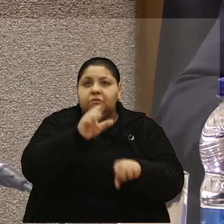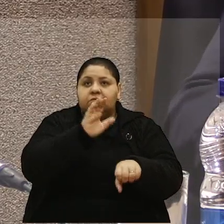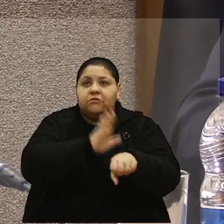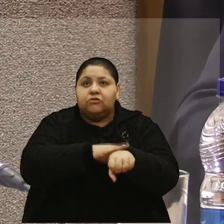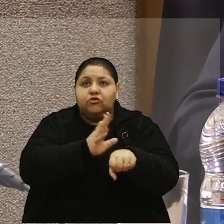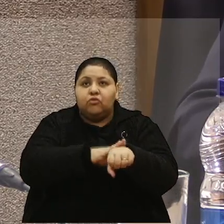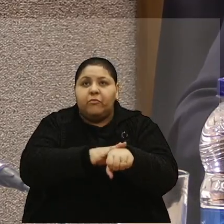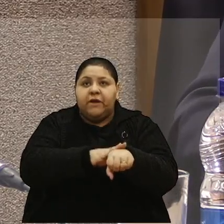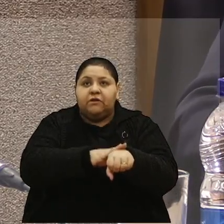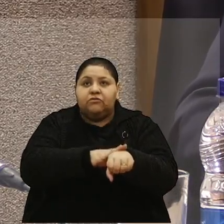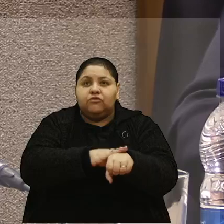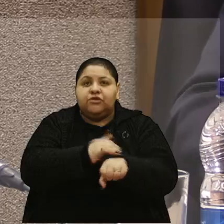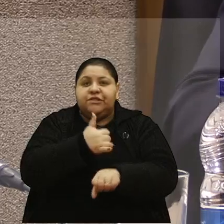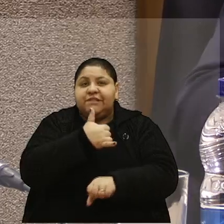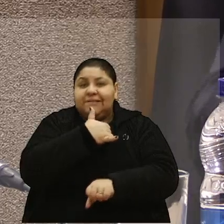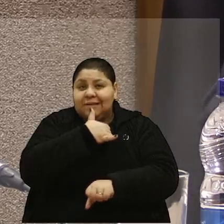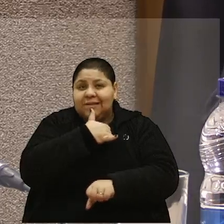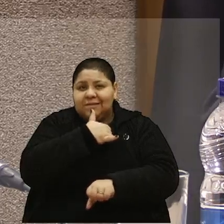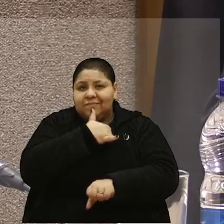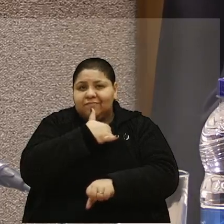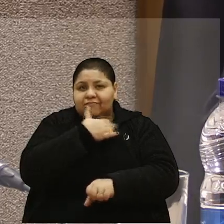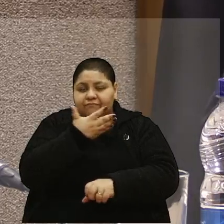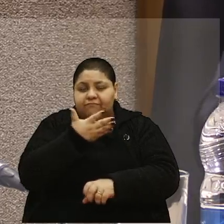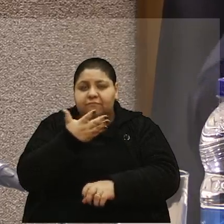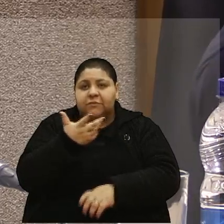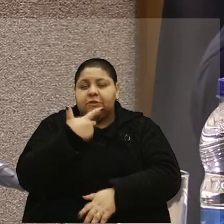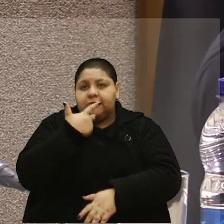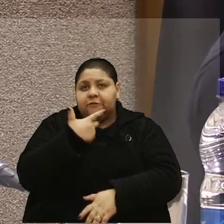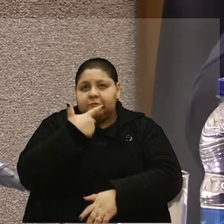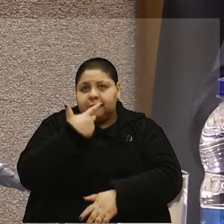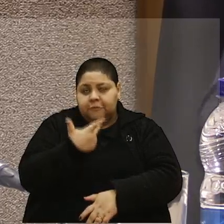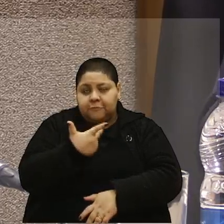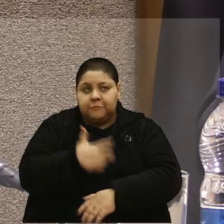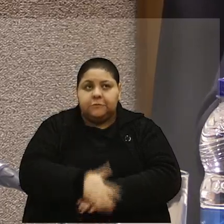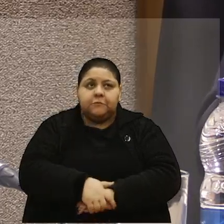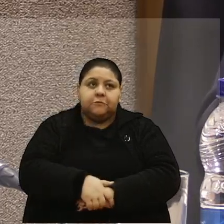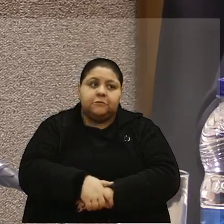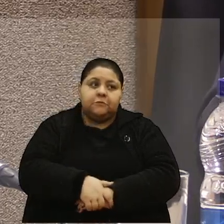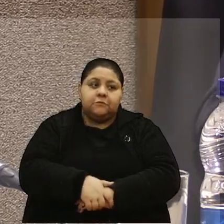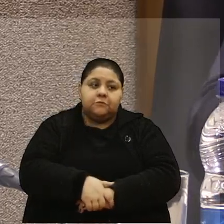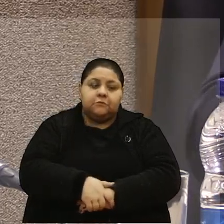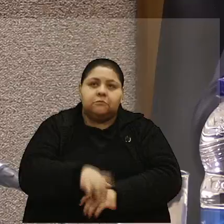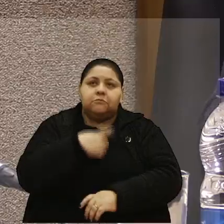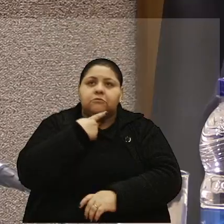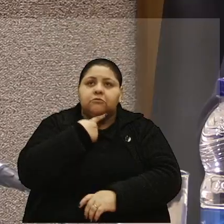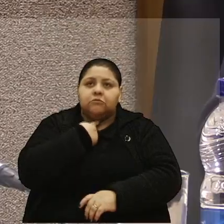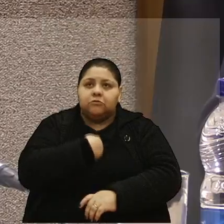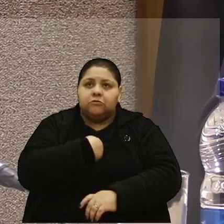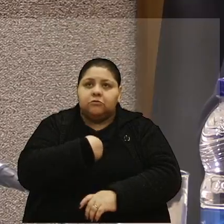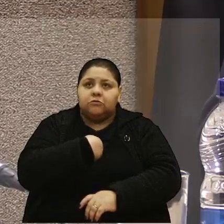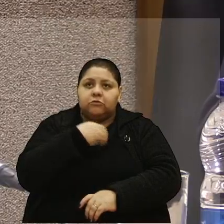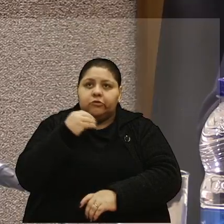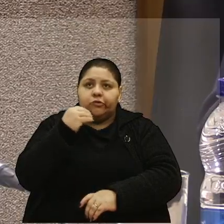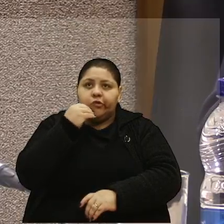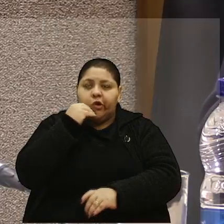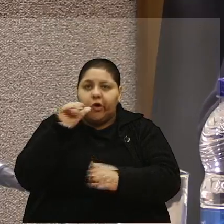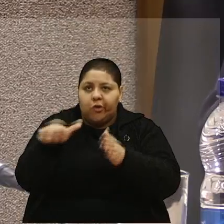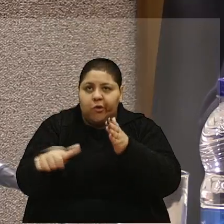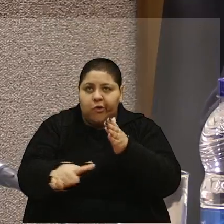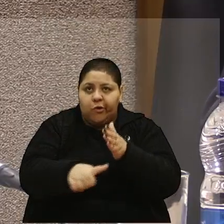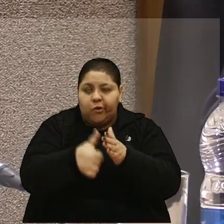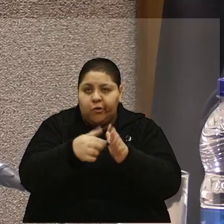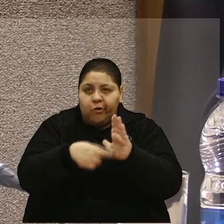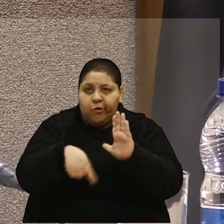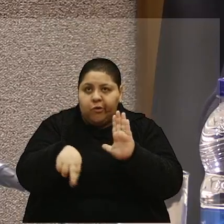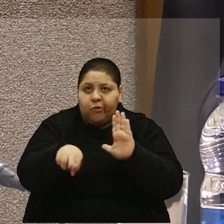de dor. Então, quero dizer que desejo, claro, melhoras,